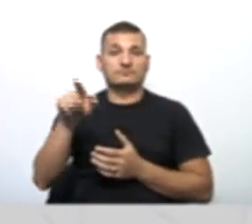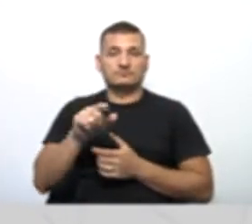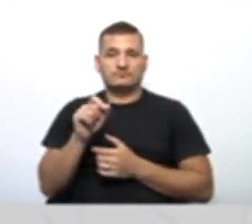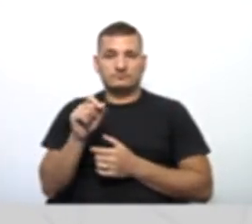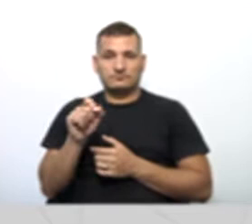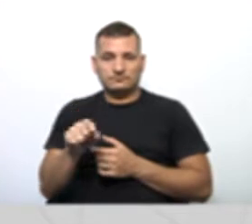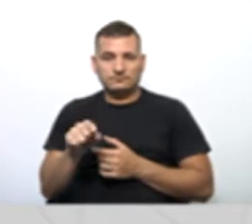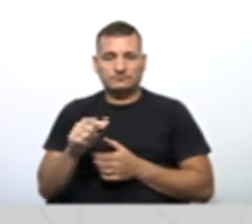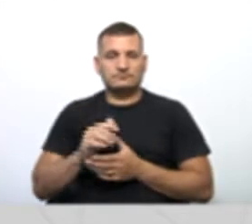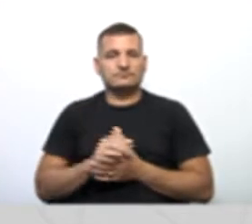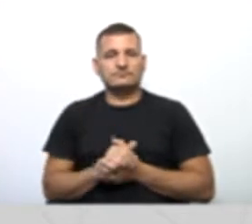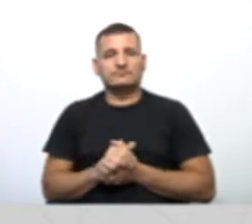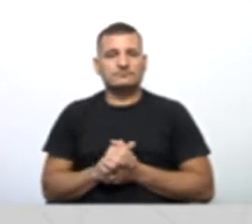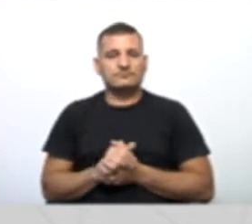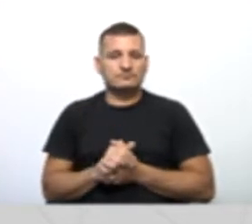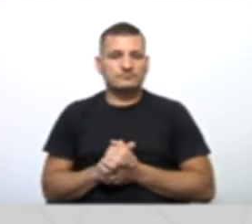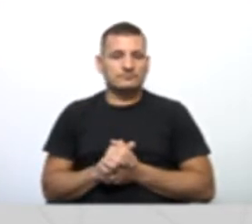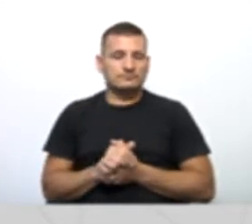informação.